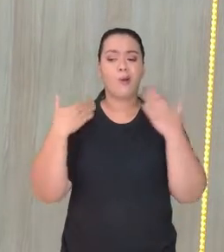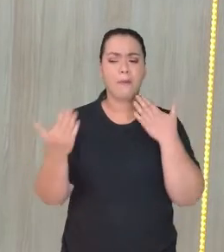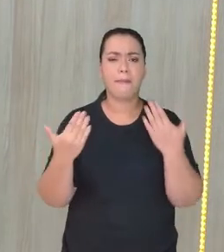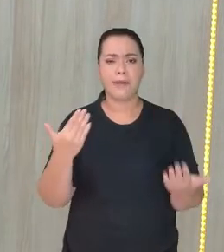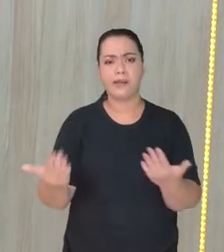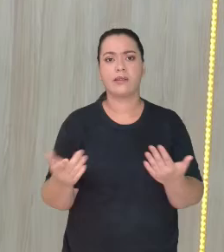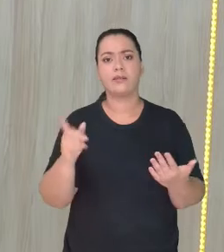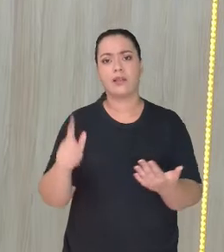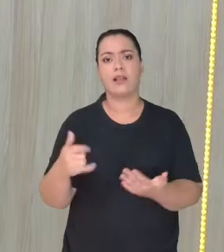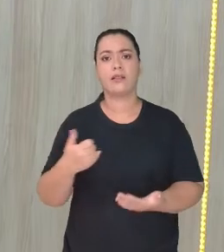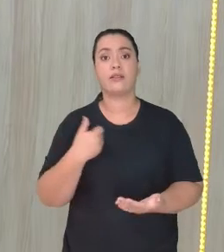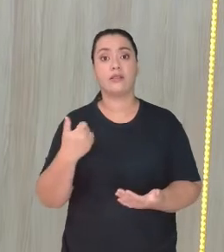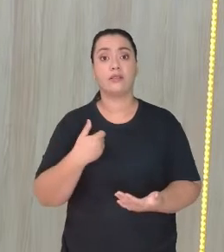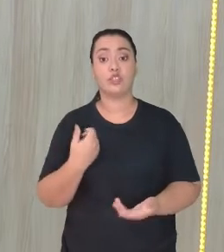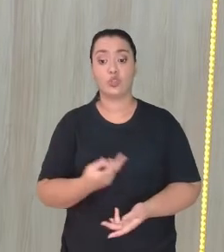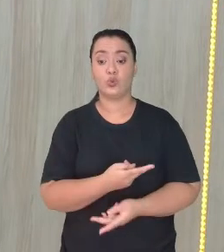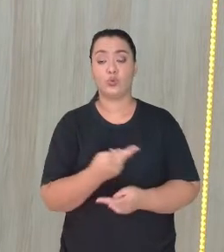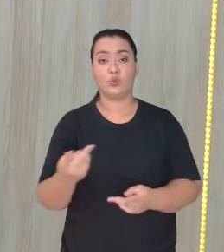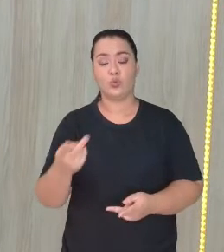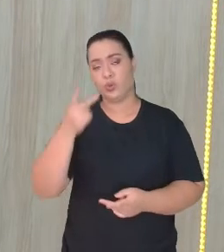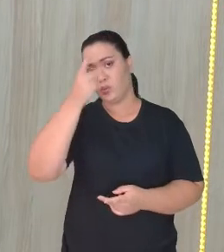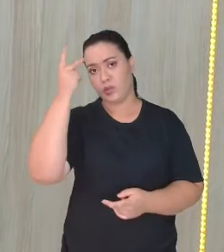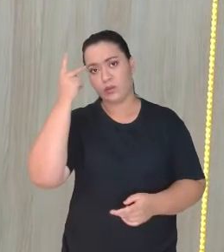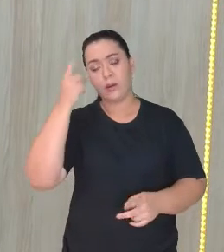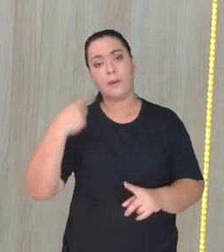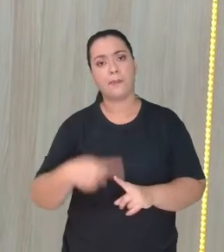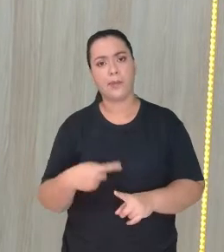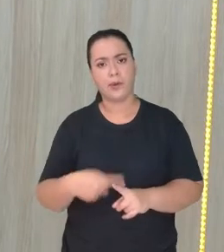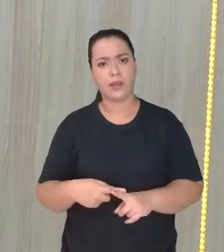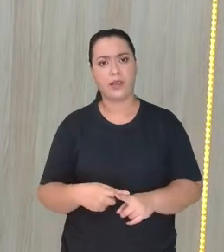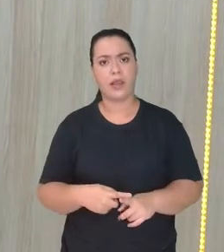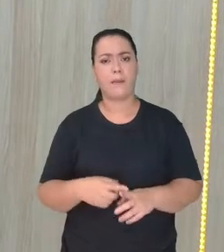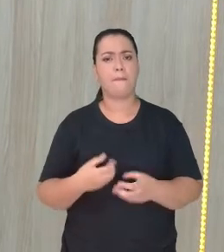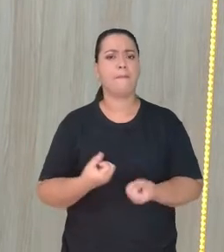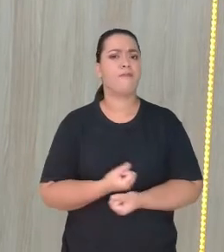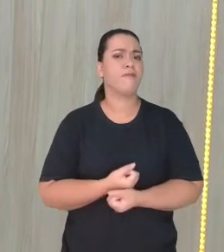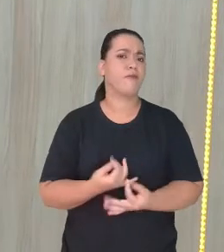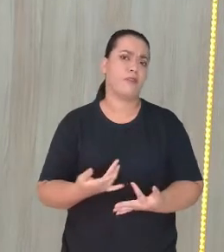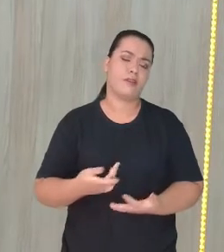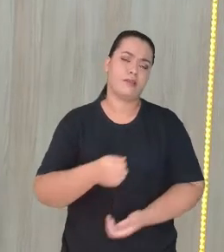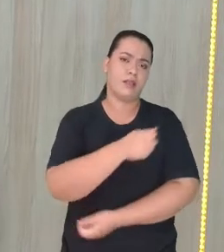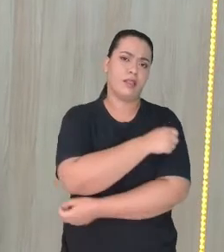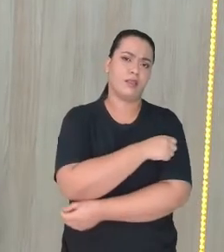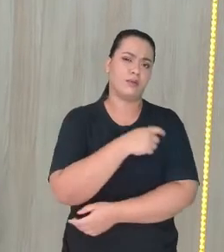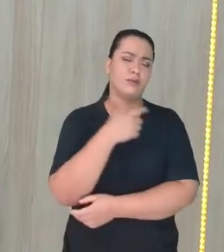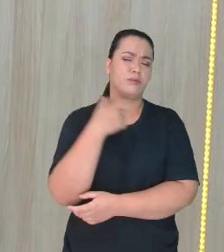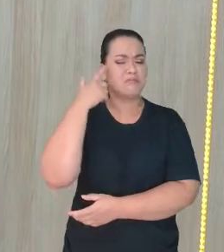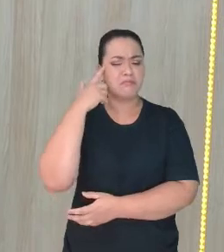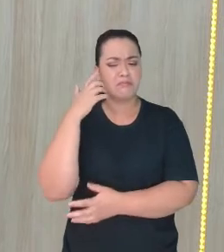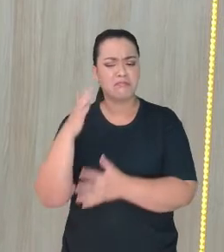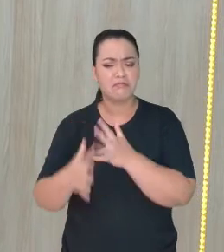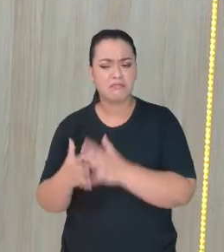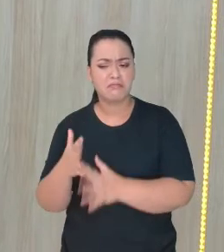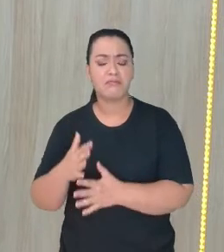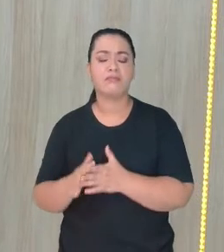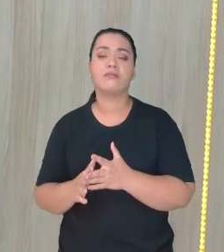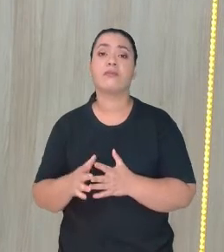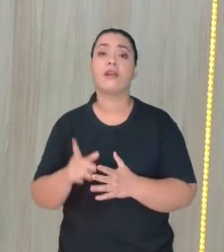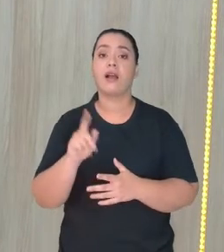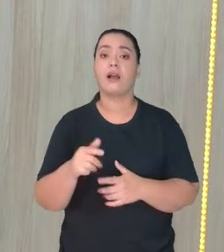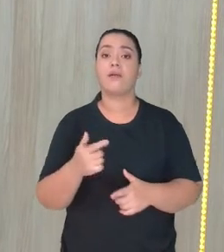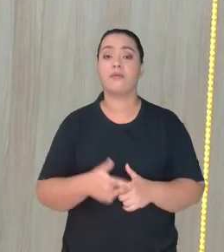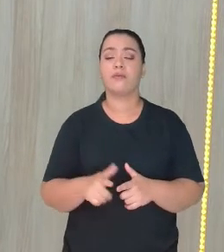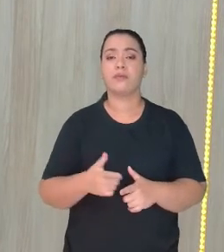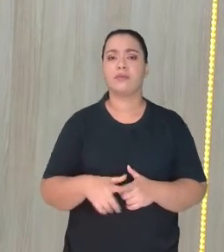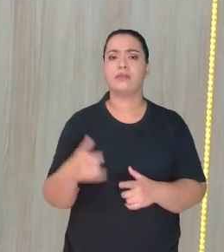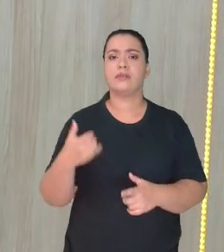comparação da idade entre duas pessoas. Porque muitos alunos se confundem quando a gente vai resolver aí problemas envolvendo